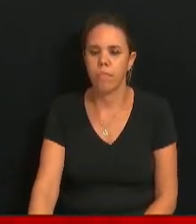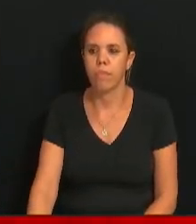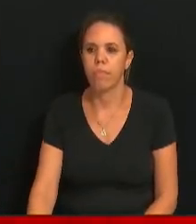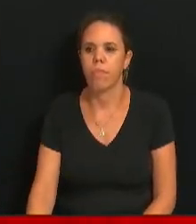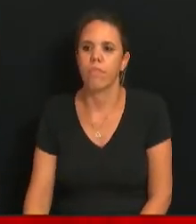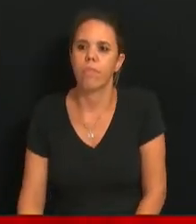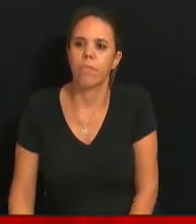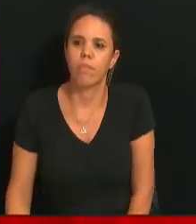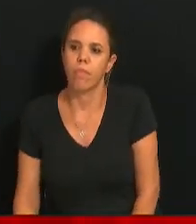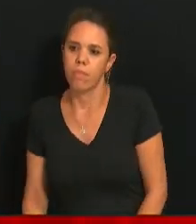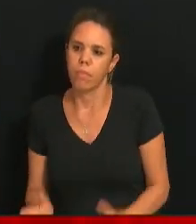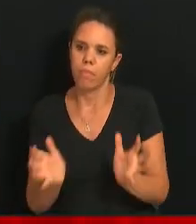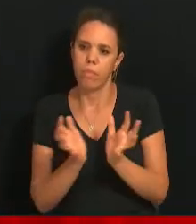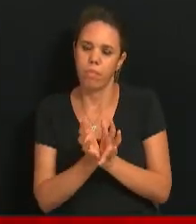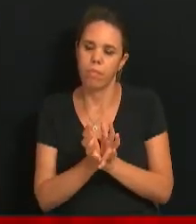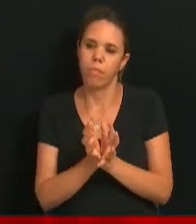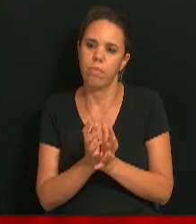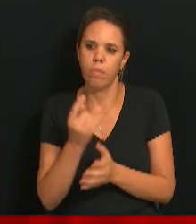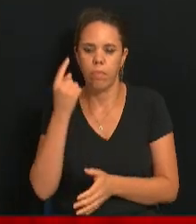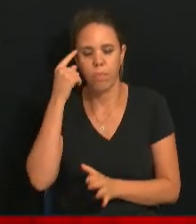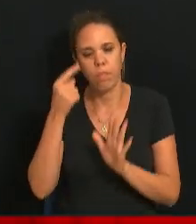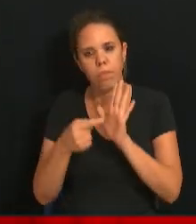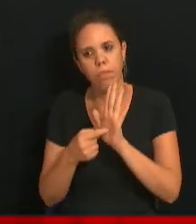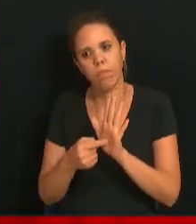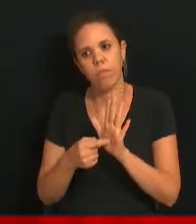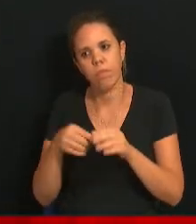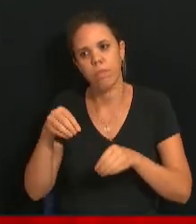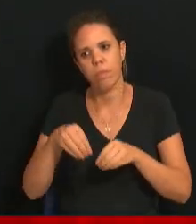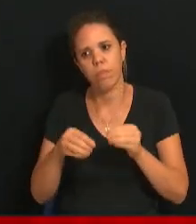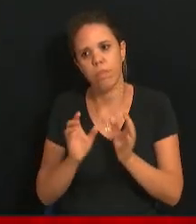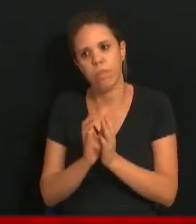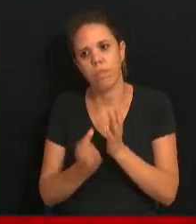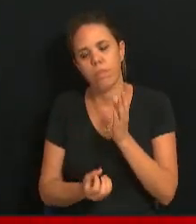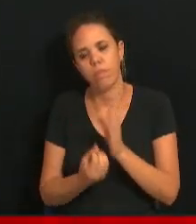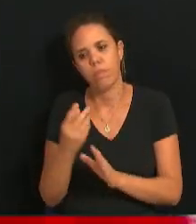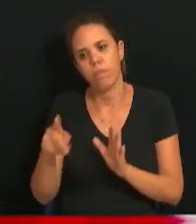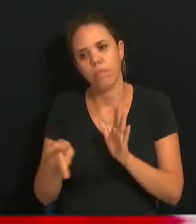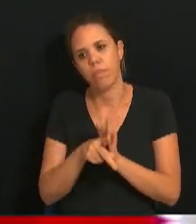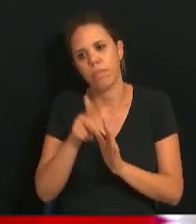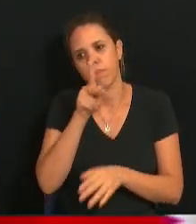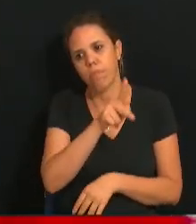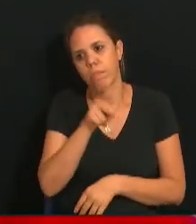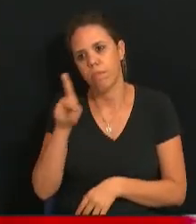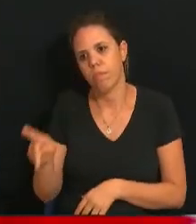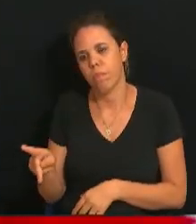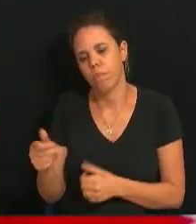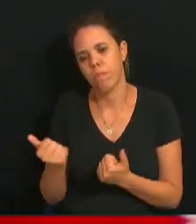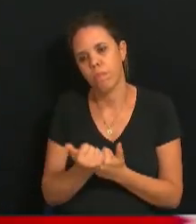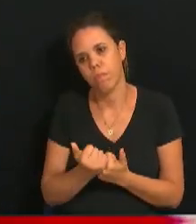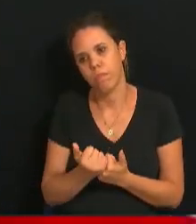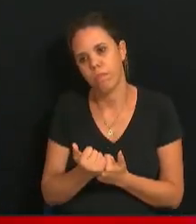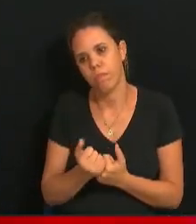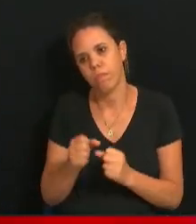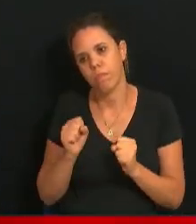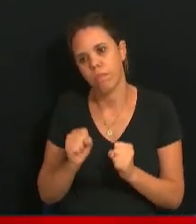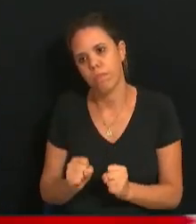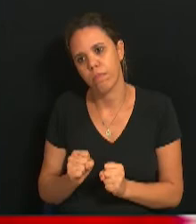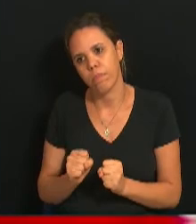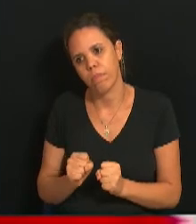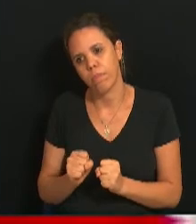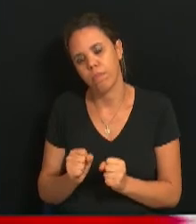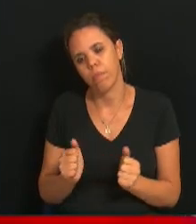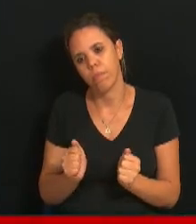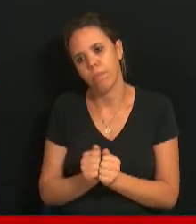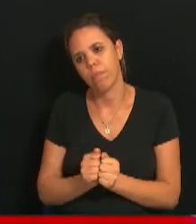a comissão apresente a ideia de montar uma comissão, né, de professores e professoras adjuntas que possa, né, junto com